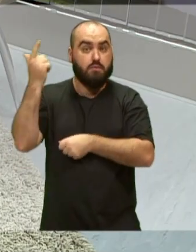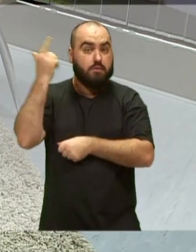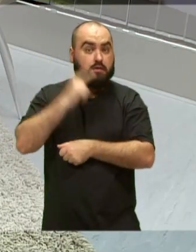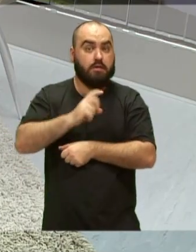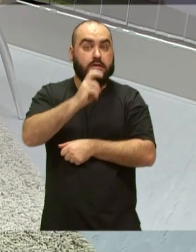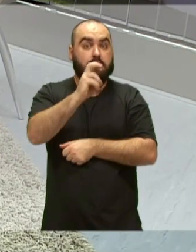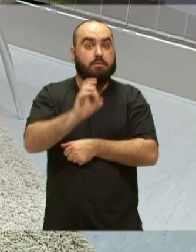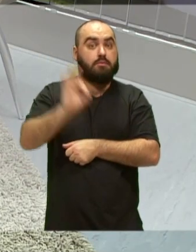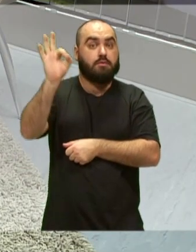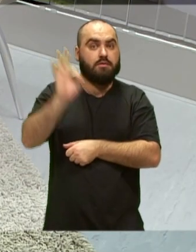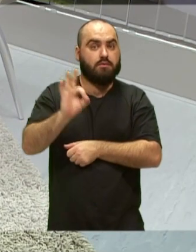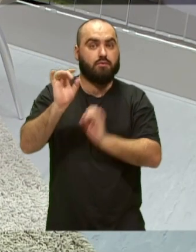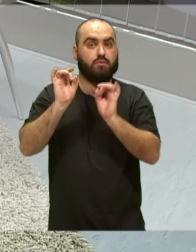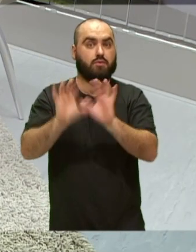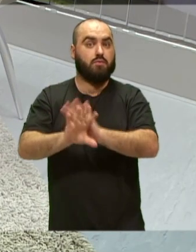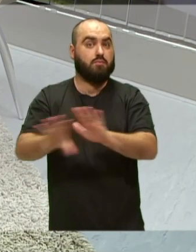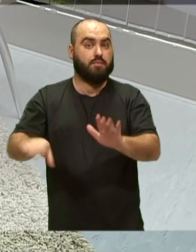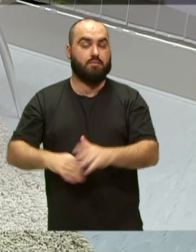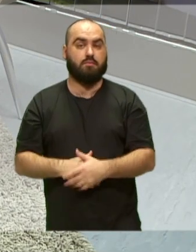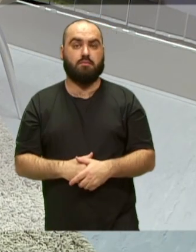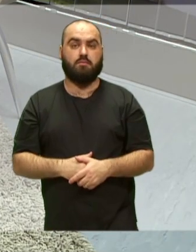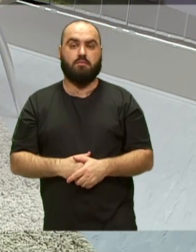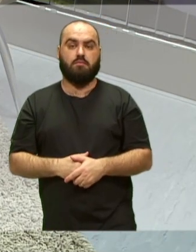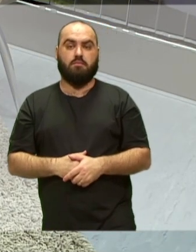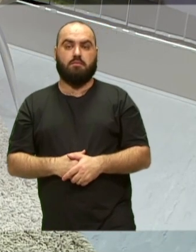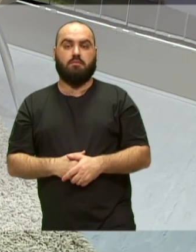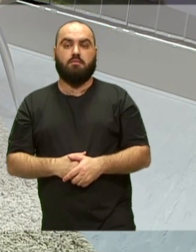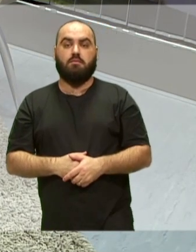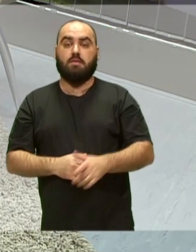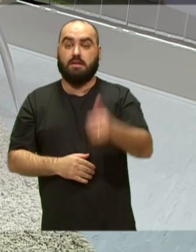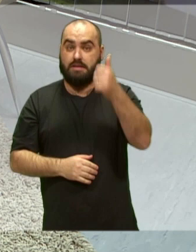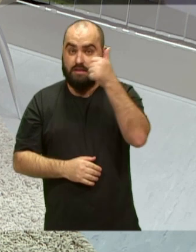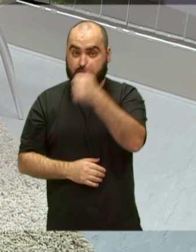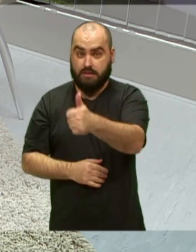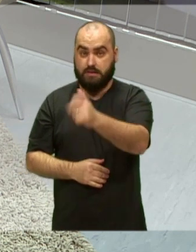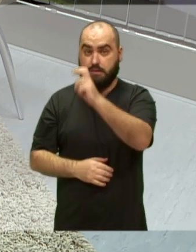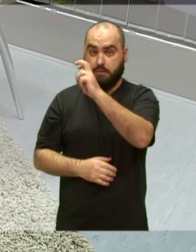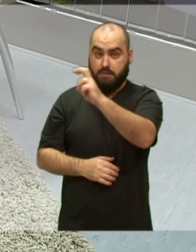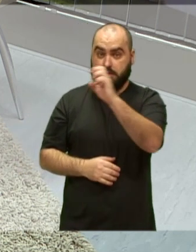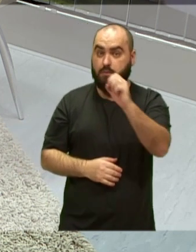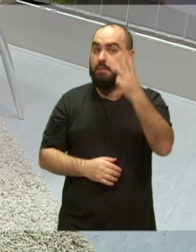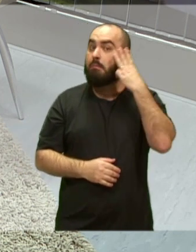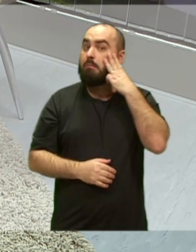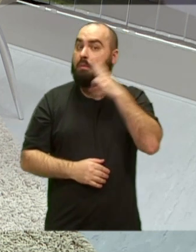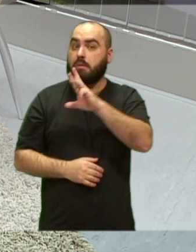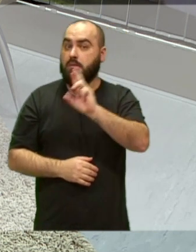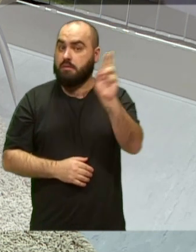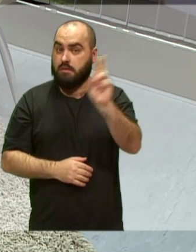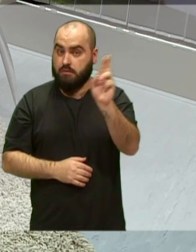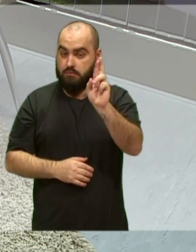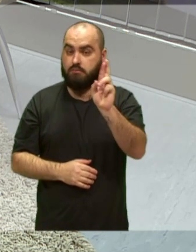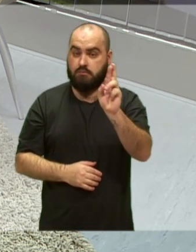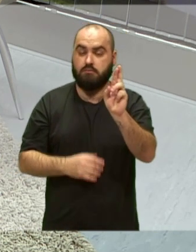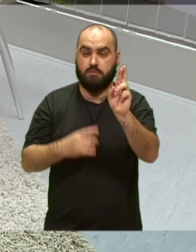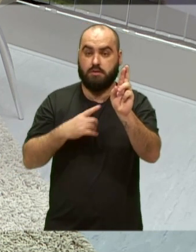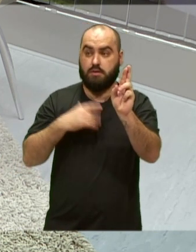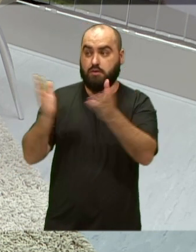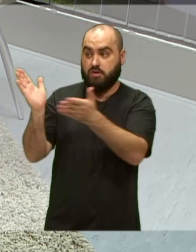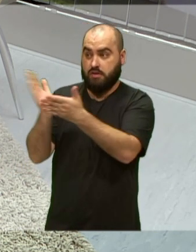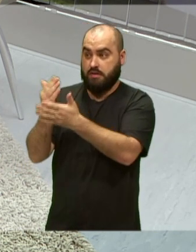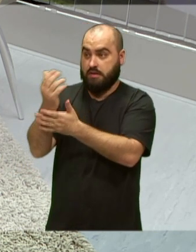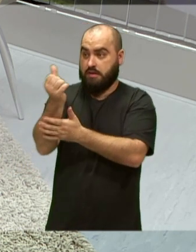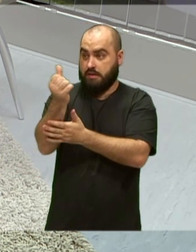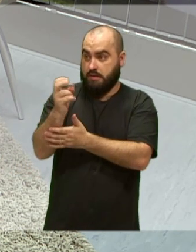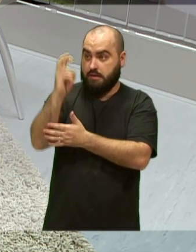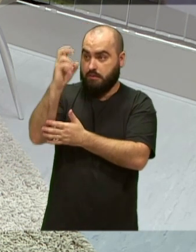5 5% ainda Maurício Foi 150 milhões eu tirei de 650